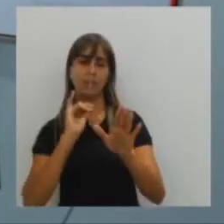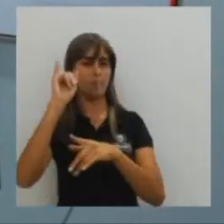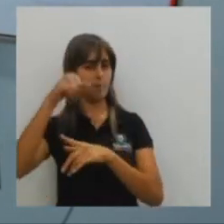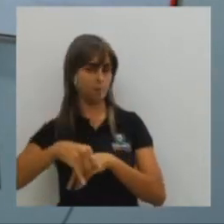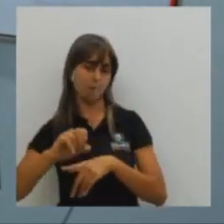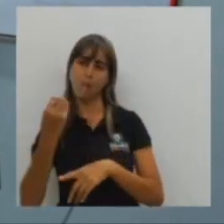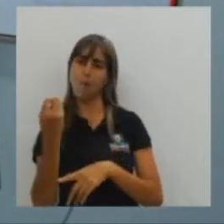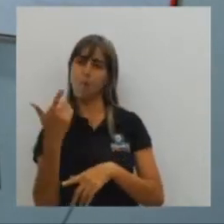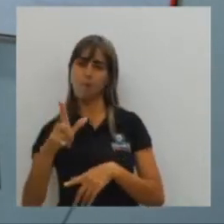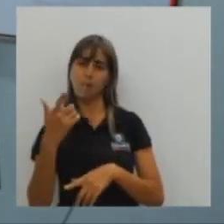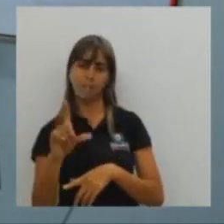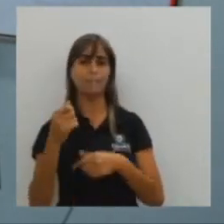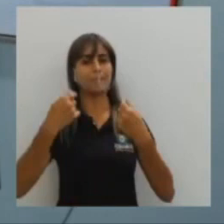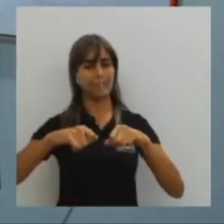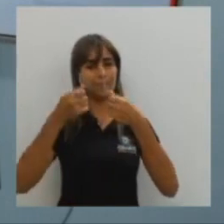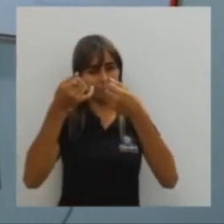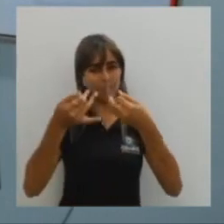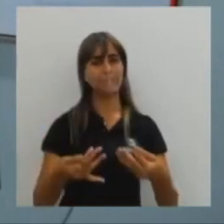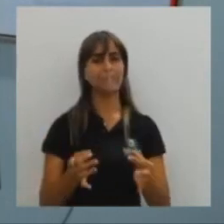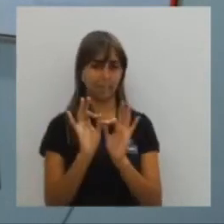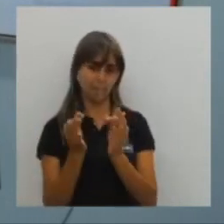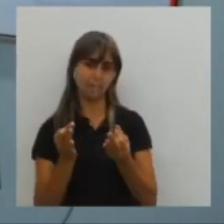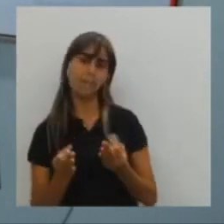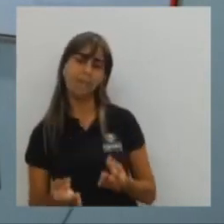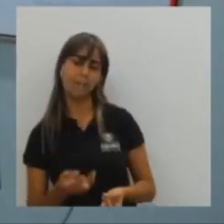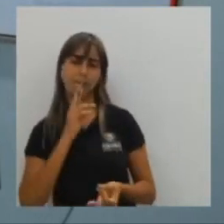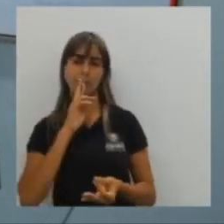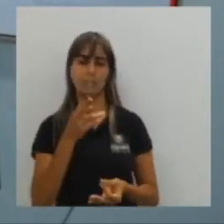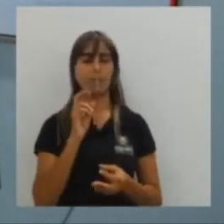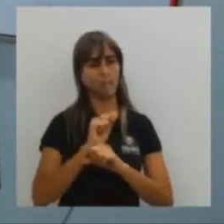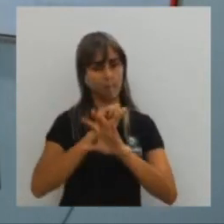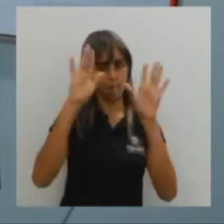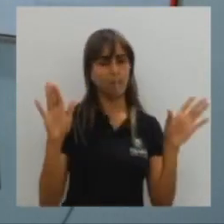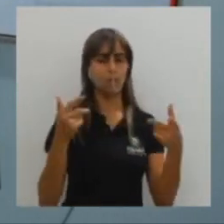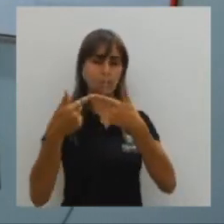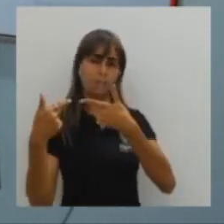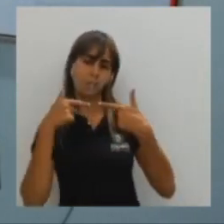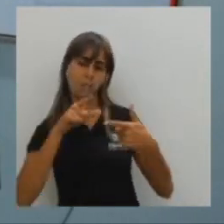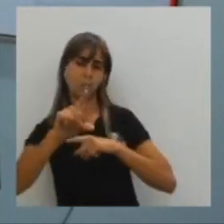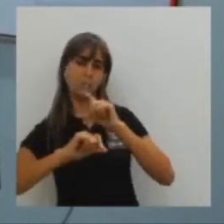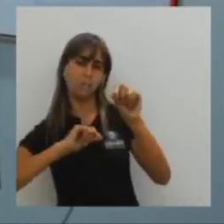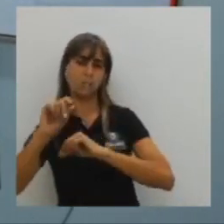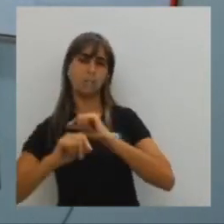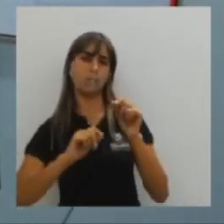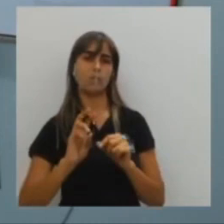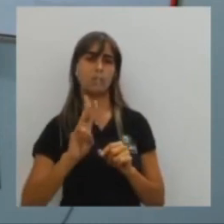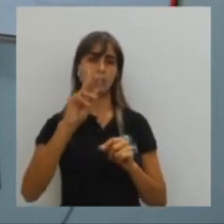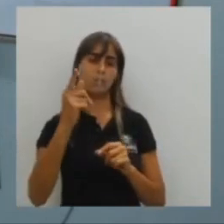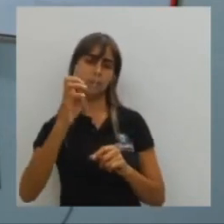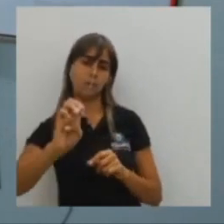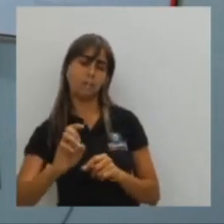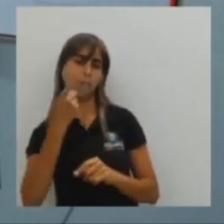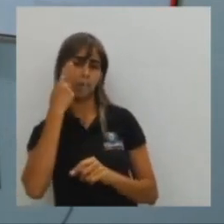não como resposta. Você precisa dar detalhes. E os detalhes, claro, vão de acordo com a escolha do WH. Como a gente viu,